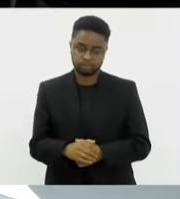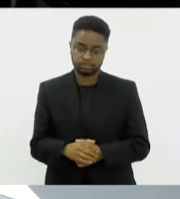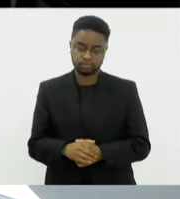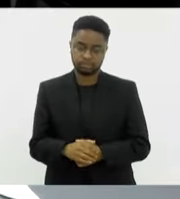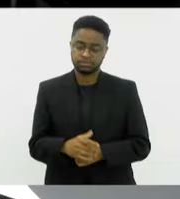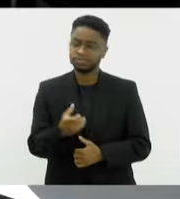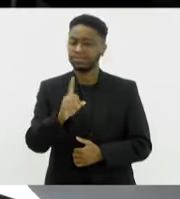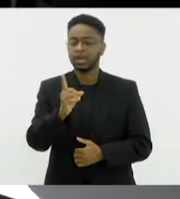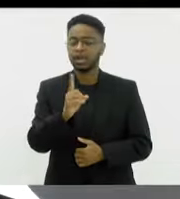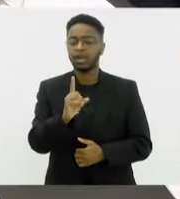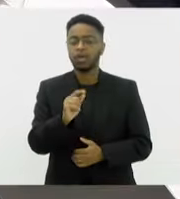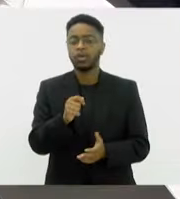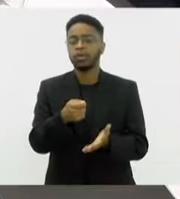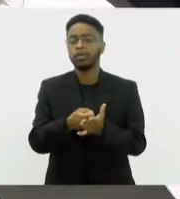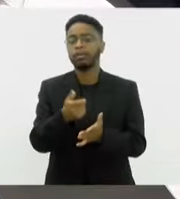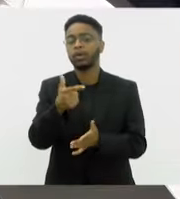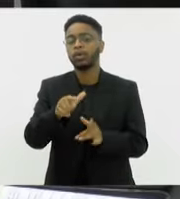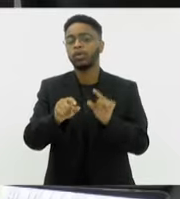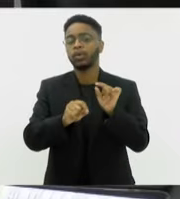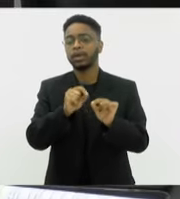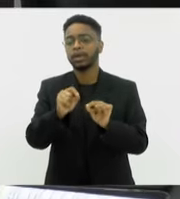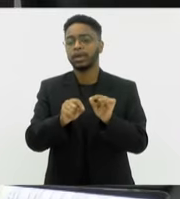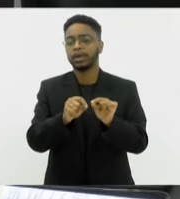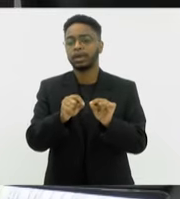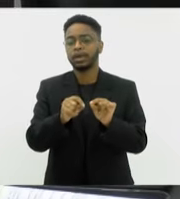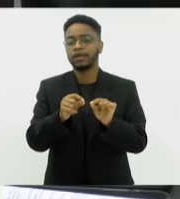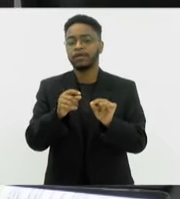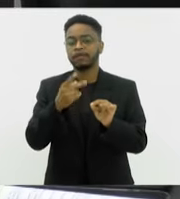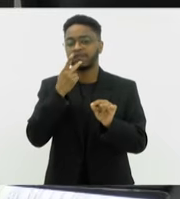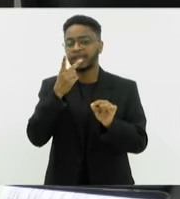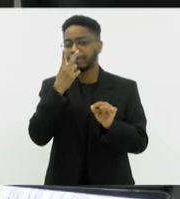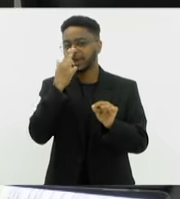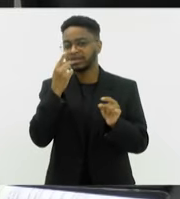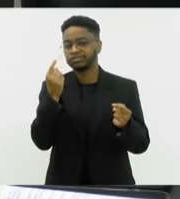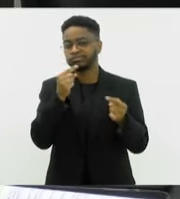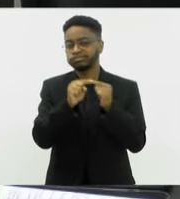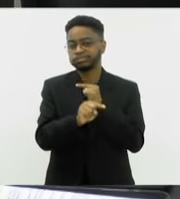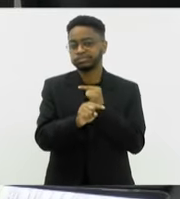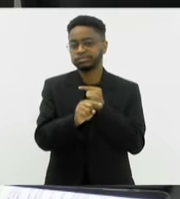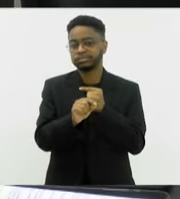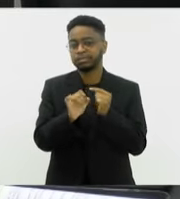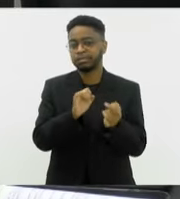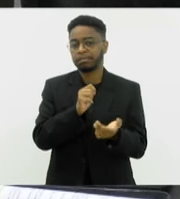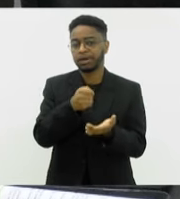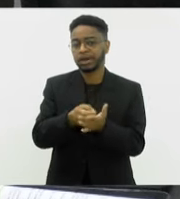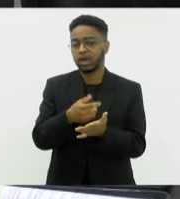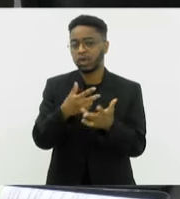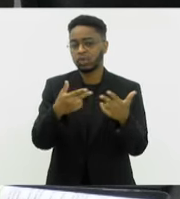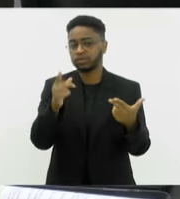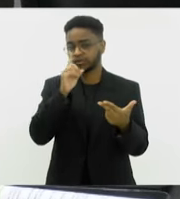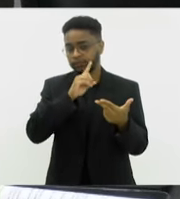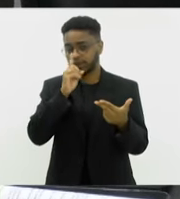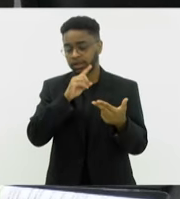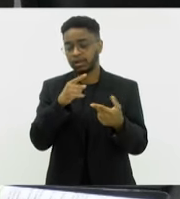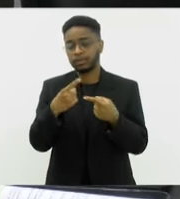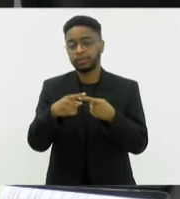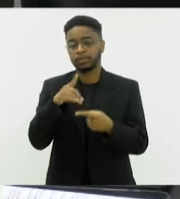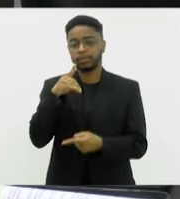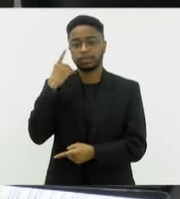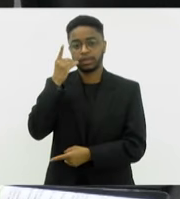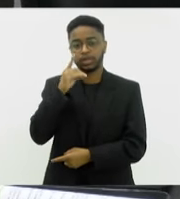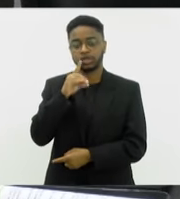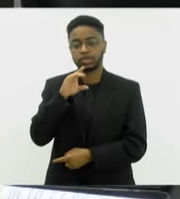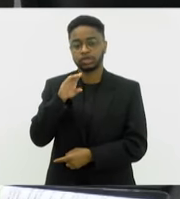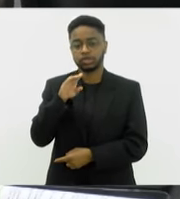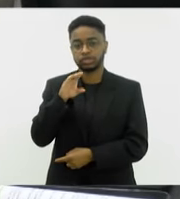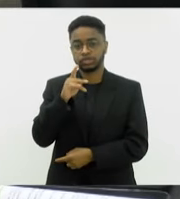Não é questão do ressarcimento. A deputada Célia diz que aparentemente pode ser uma contradição ressarcir algo que é irregular. Isso. O deputado Chico está fazendo, creio